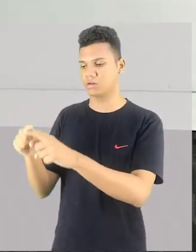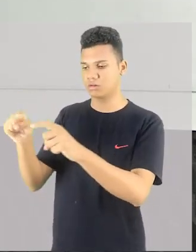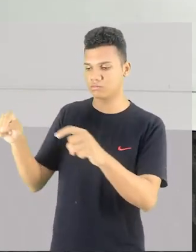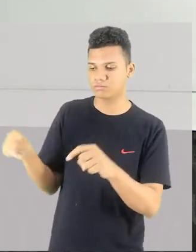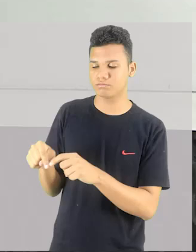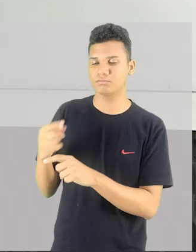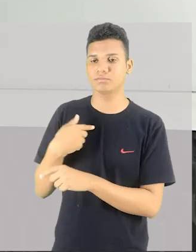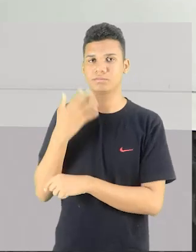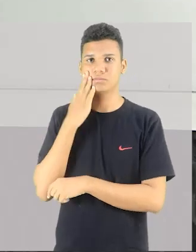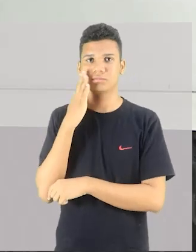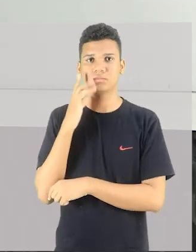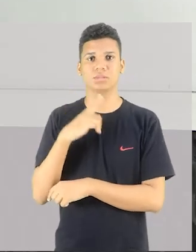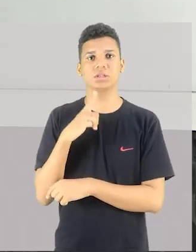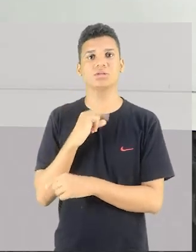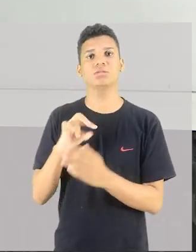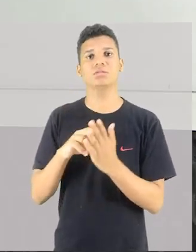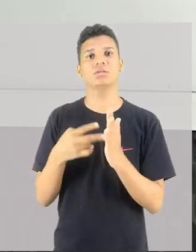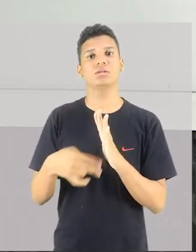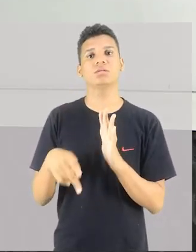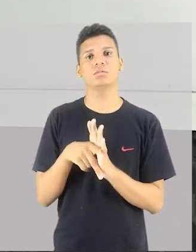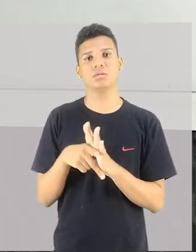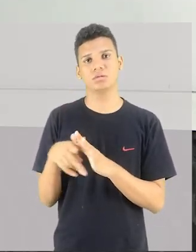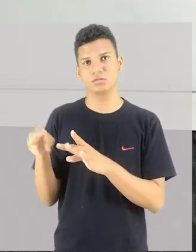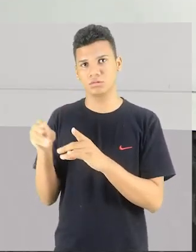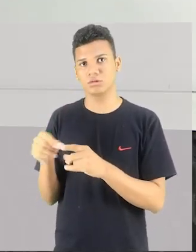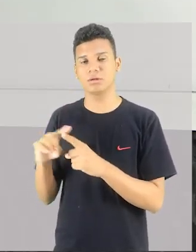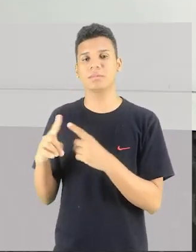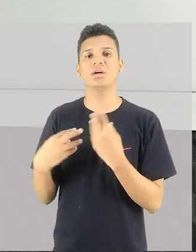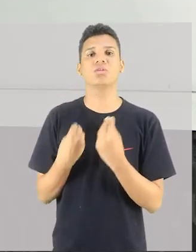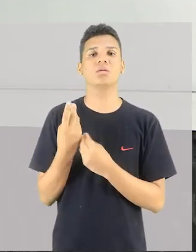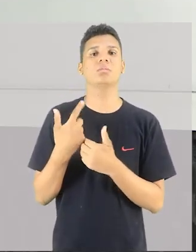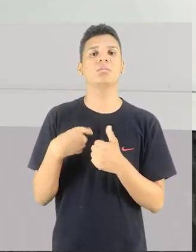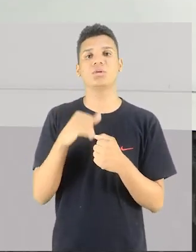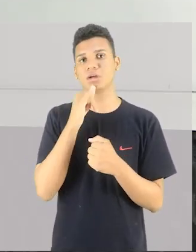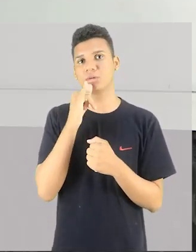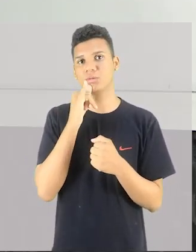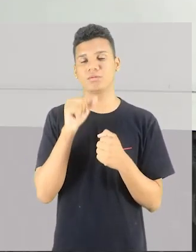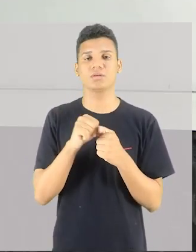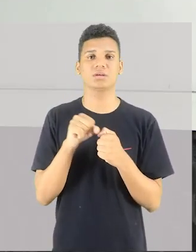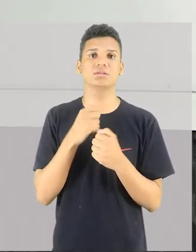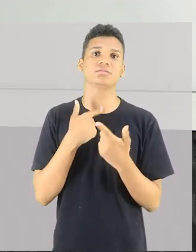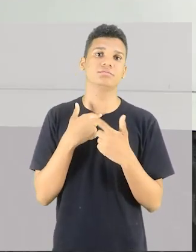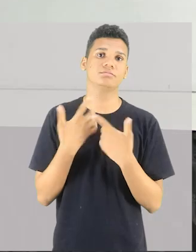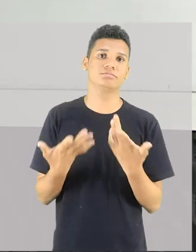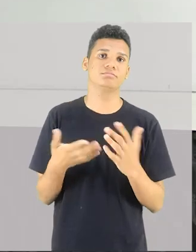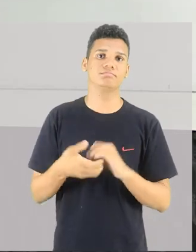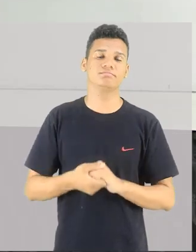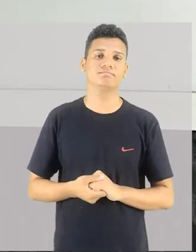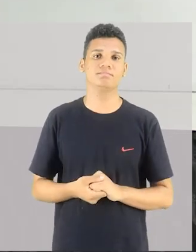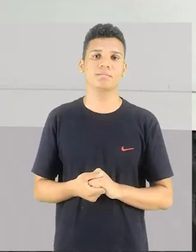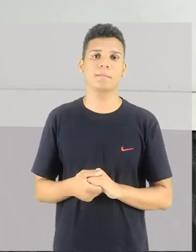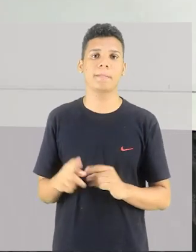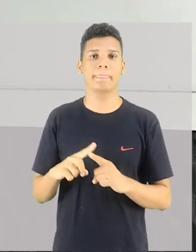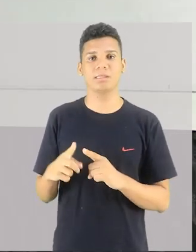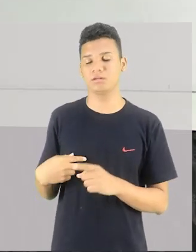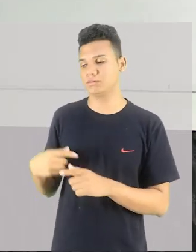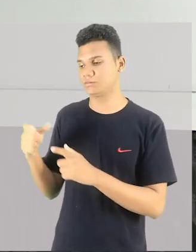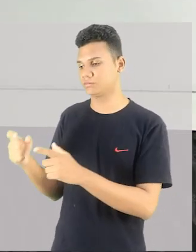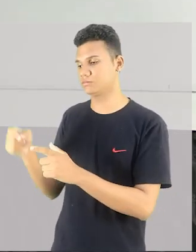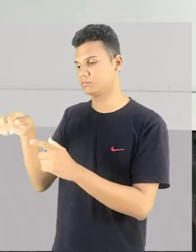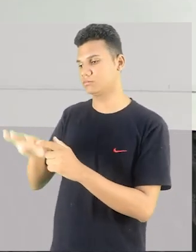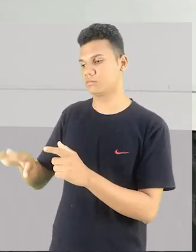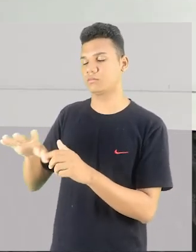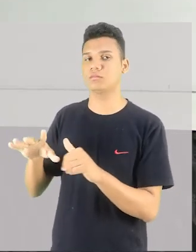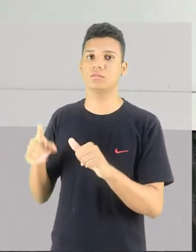essa essa terra vai como é que eu posso fazer ola eu posso simplesmente então a área a Que